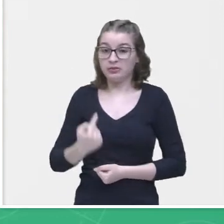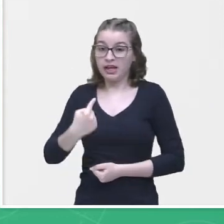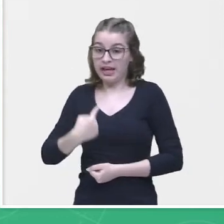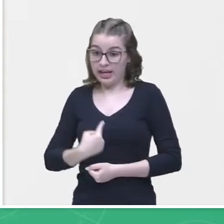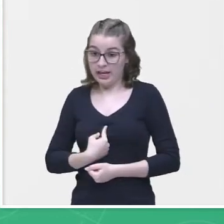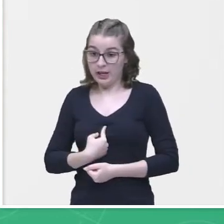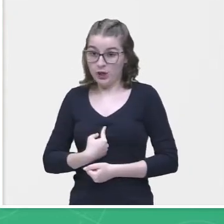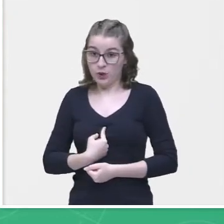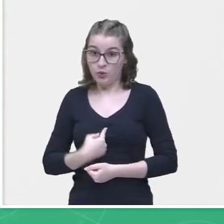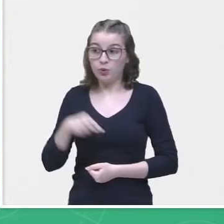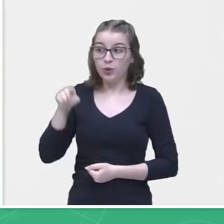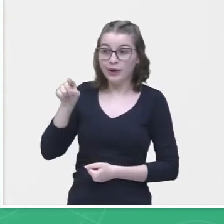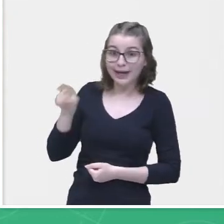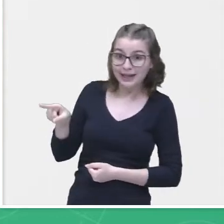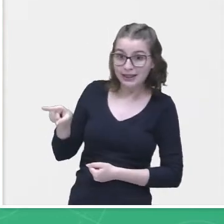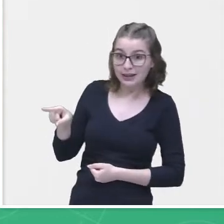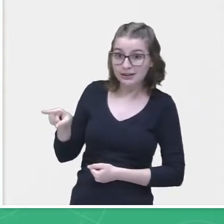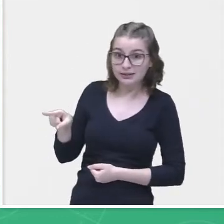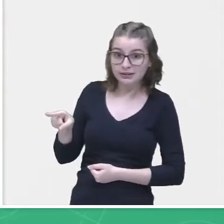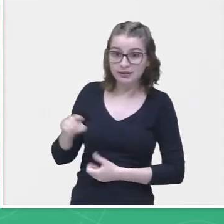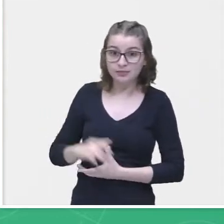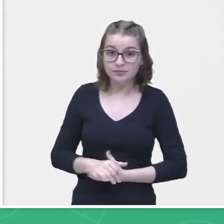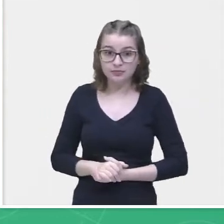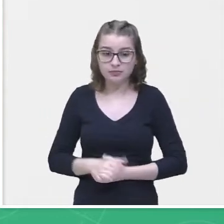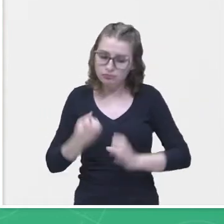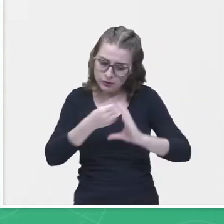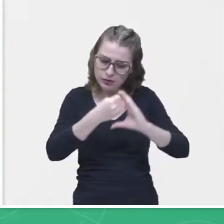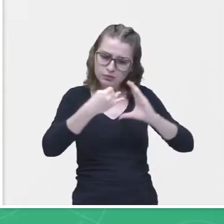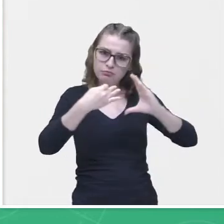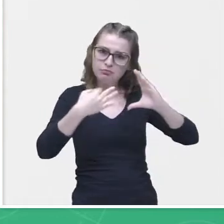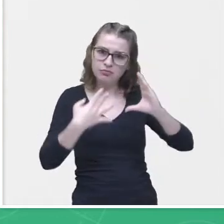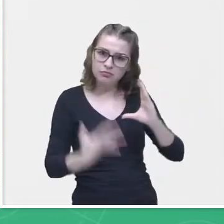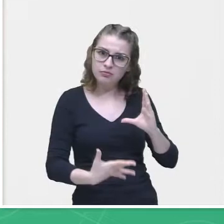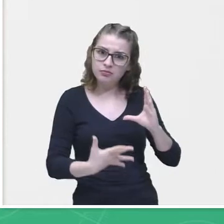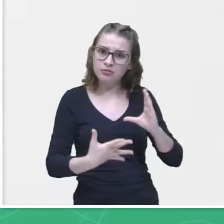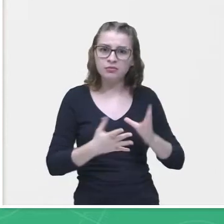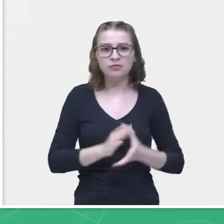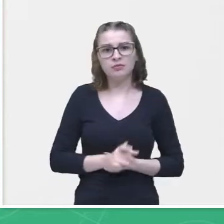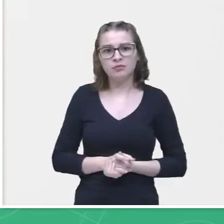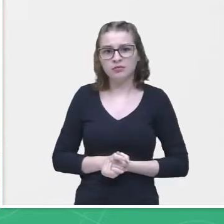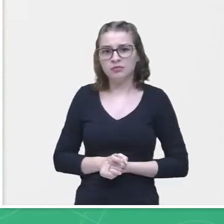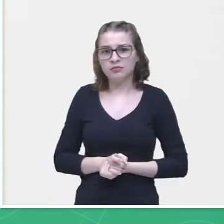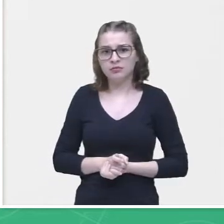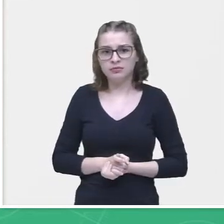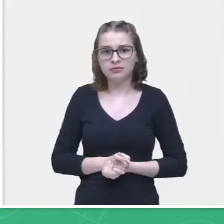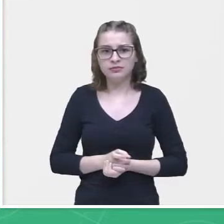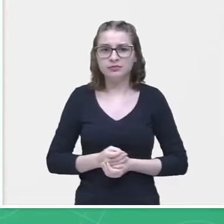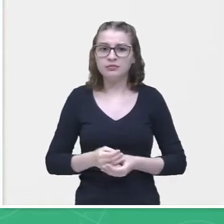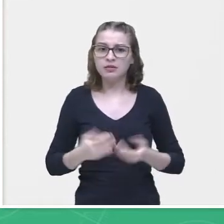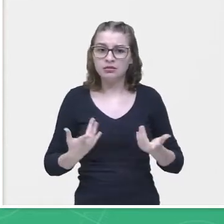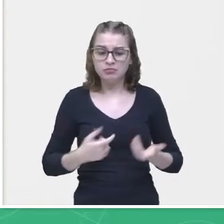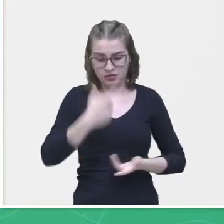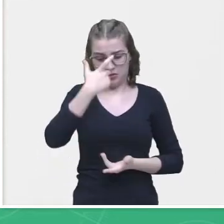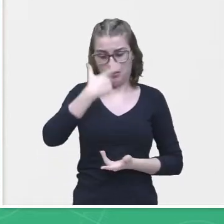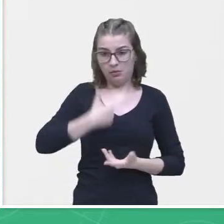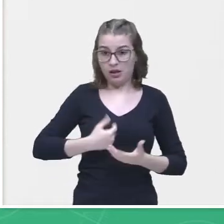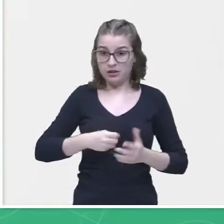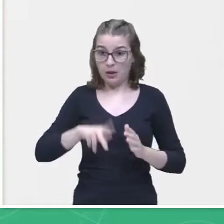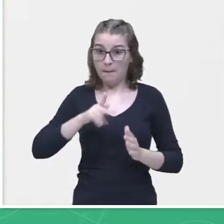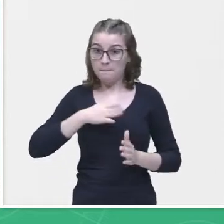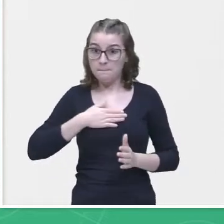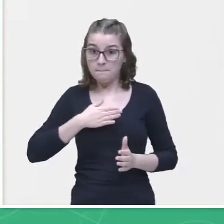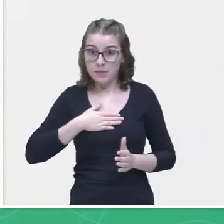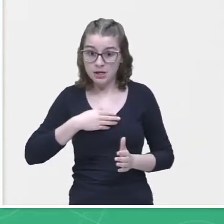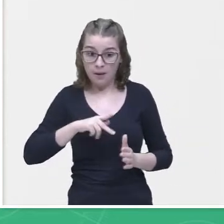não é algo bagunçado, por isso que tem características, por isso que quando tem a questão da assinatura do autor, tem a questão do autoral,